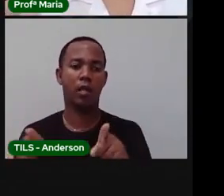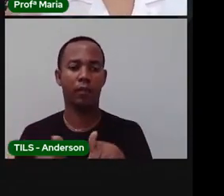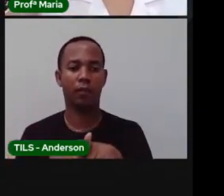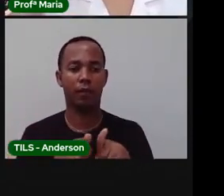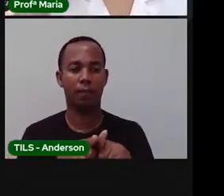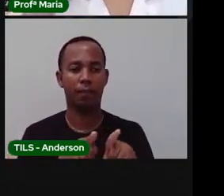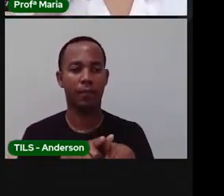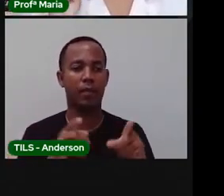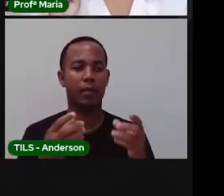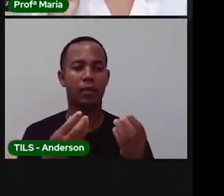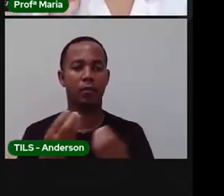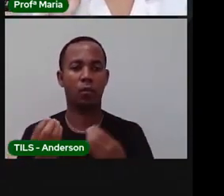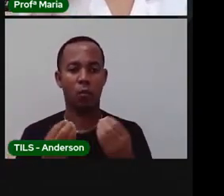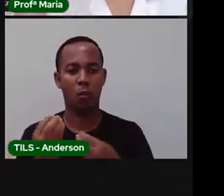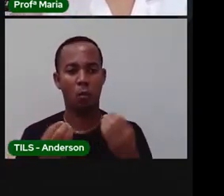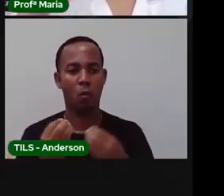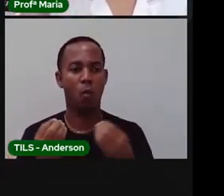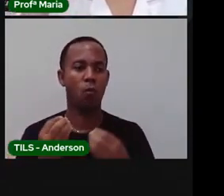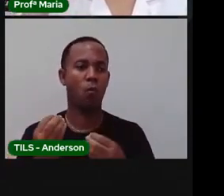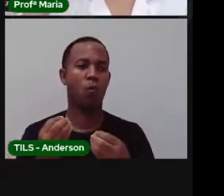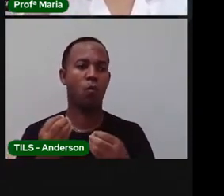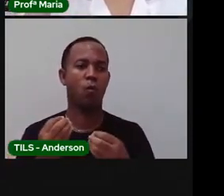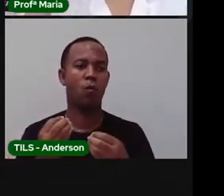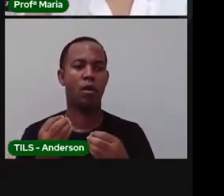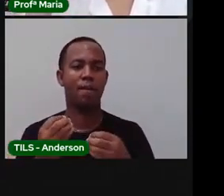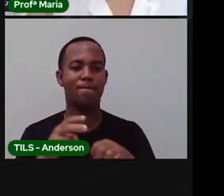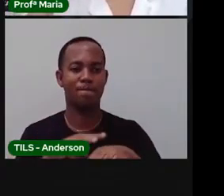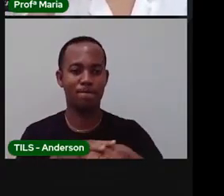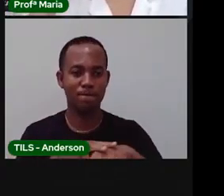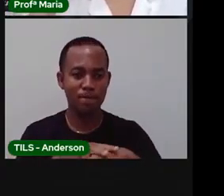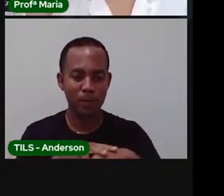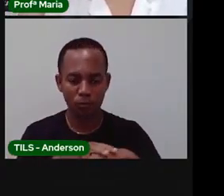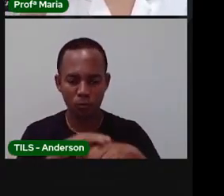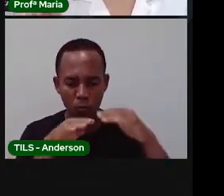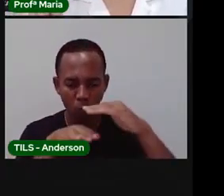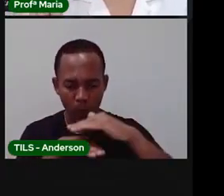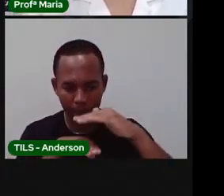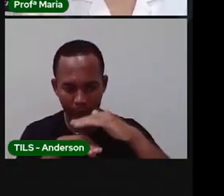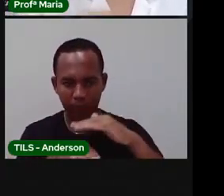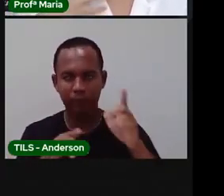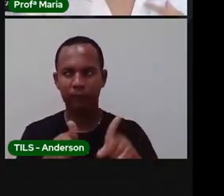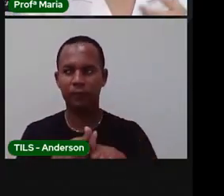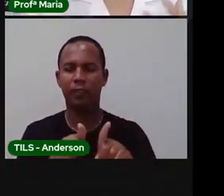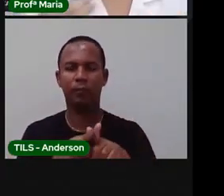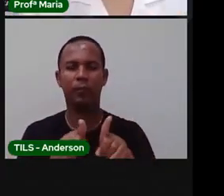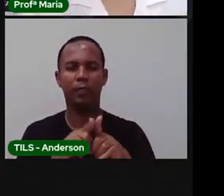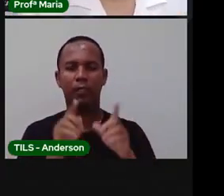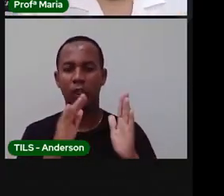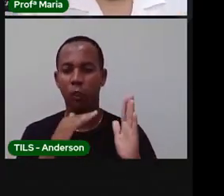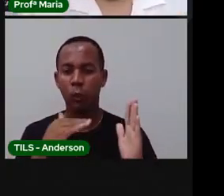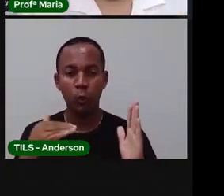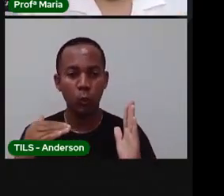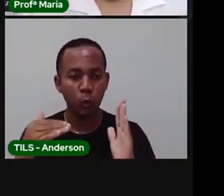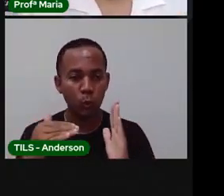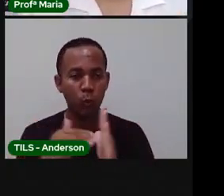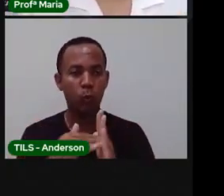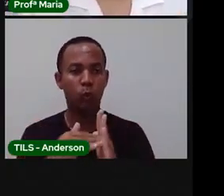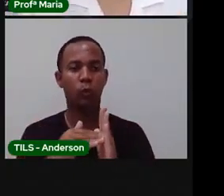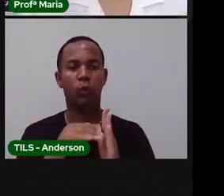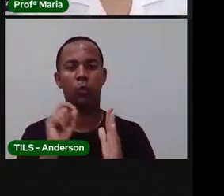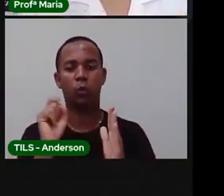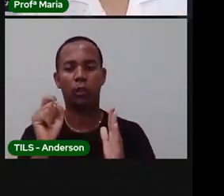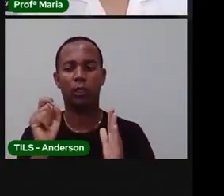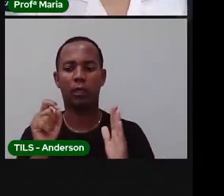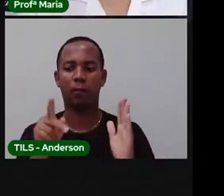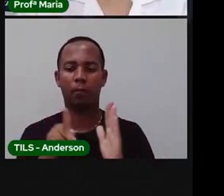como esse lixo foi, esse vidro ele foi armazenado, ele foi guardado. Então, tudo depende, certo? Para